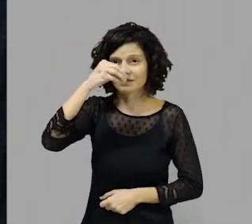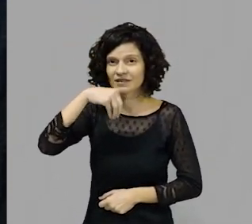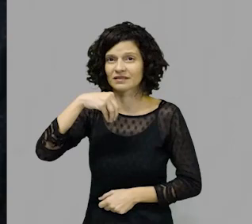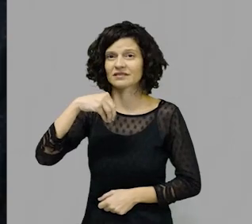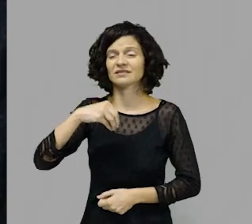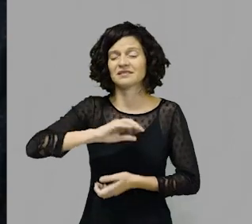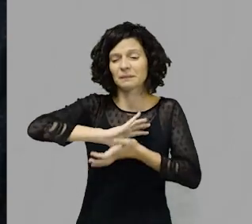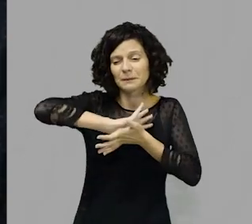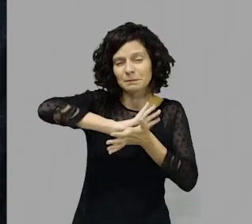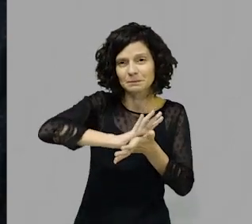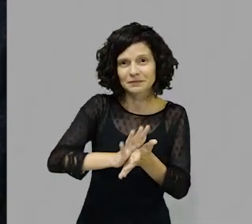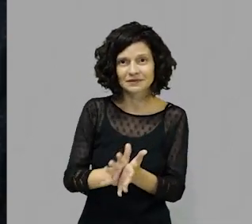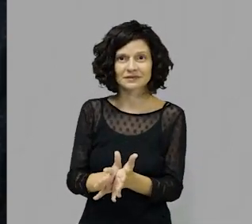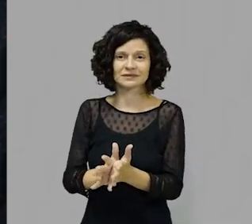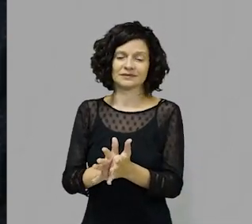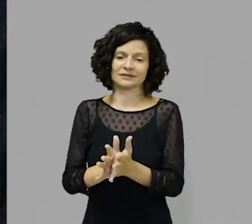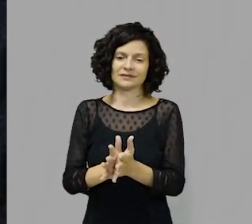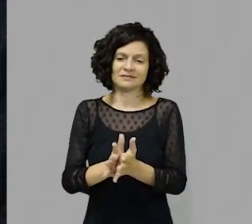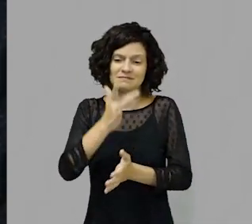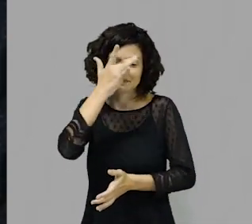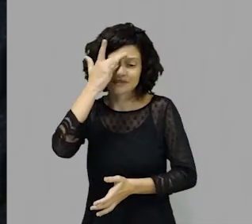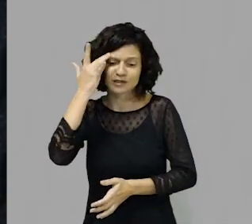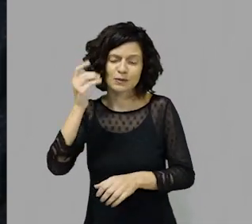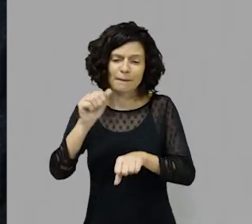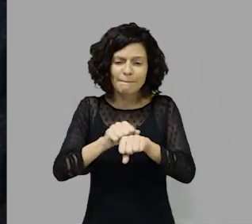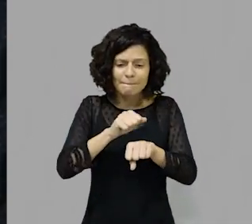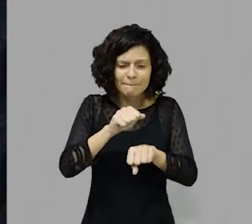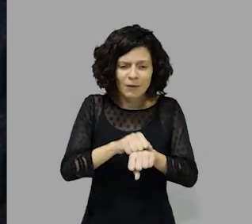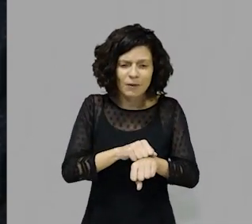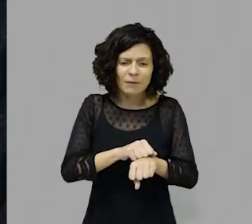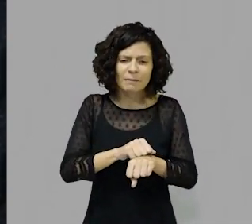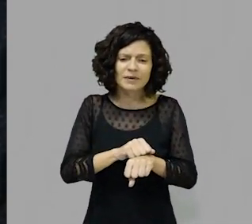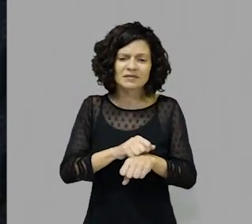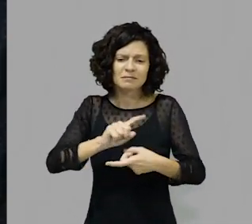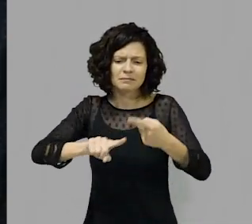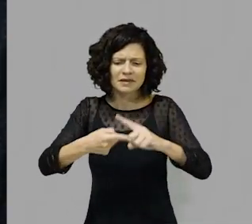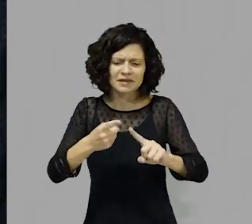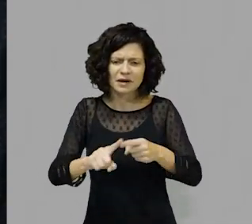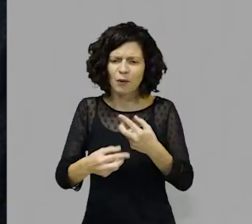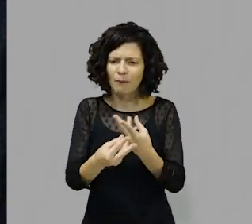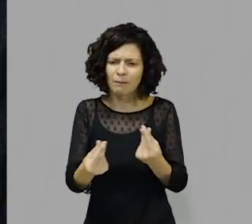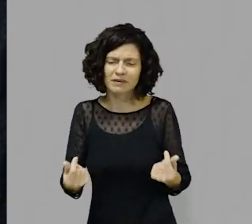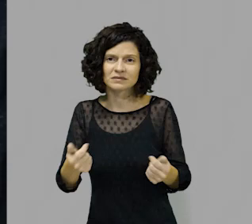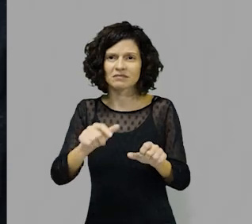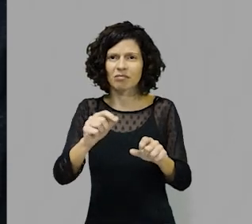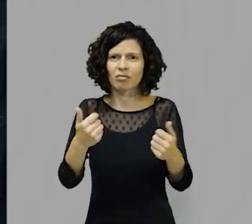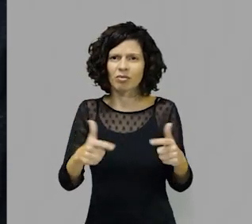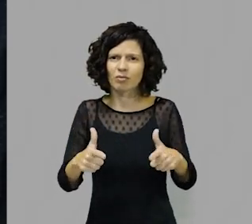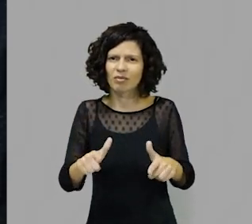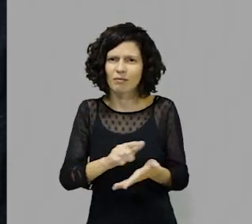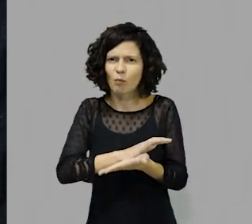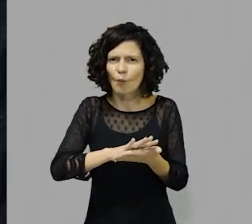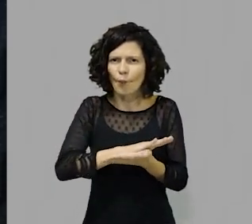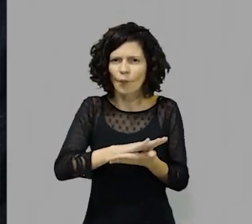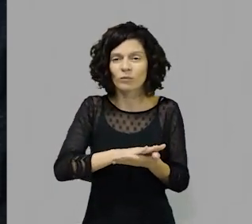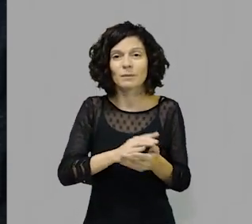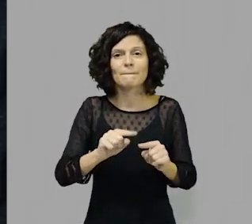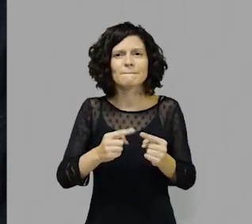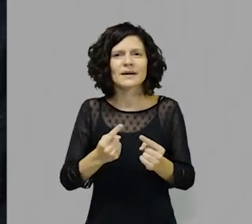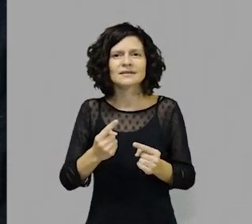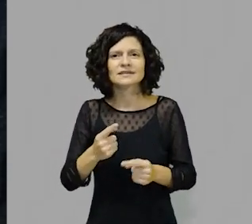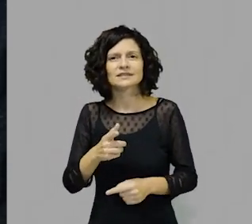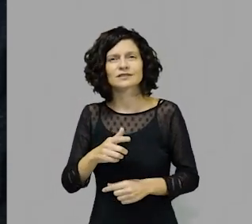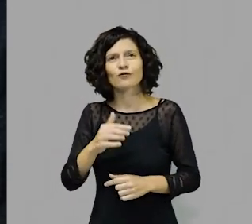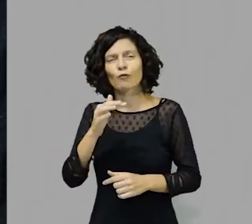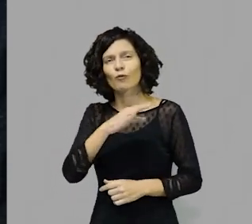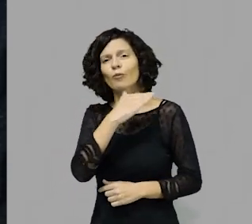era pobre materialmente, mas ele seria salvo. Ele alcançaria a salvação eterna. Só que com o passar do tempo,